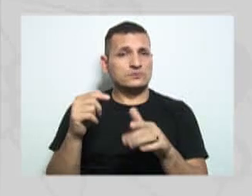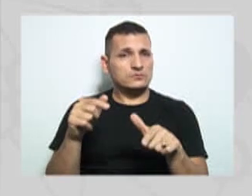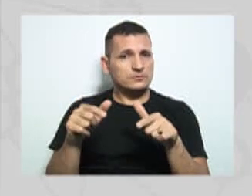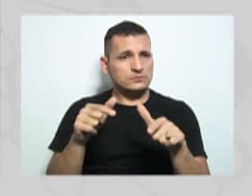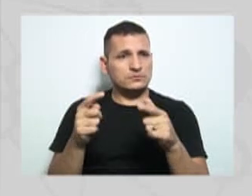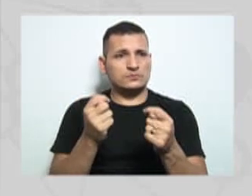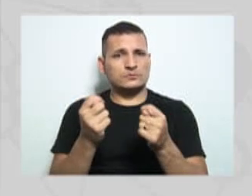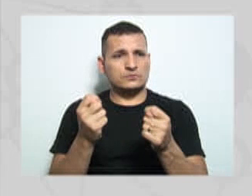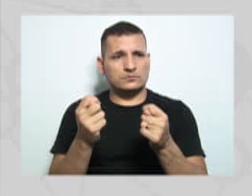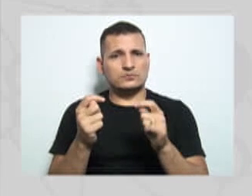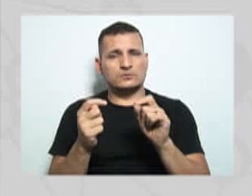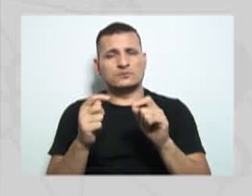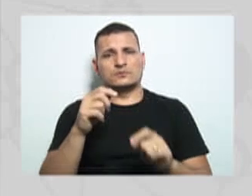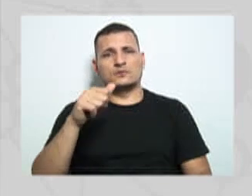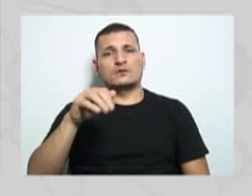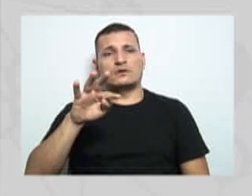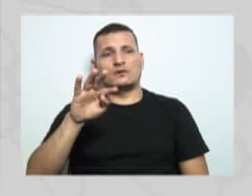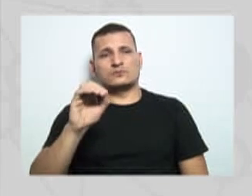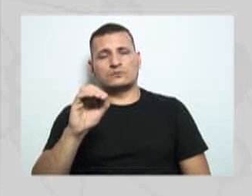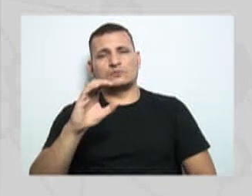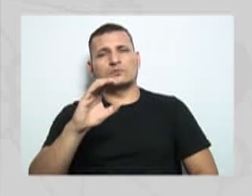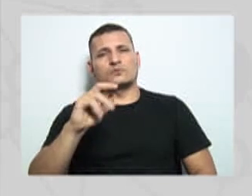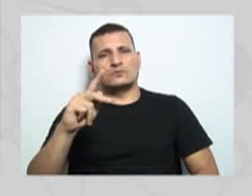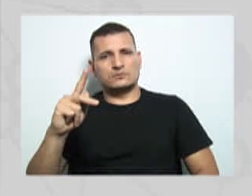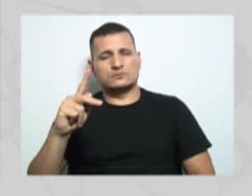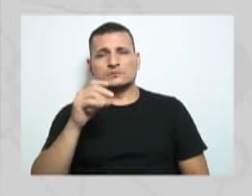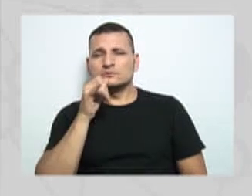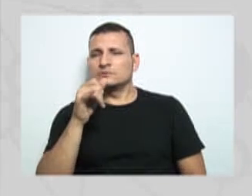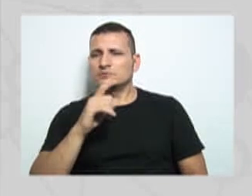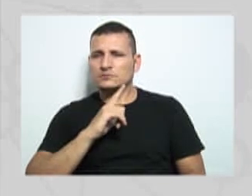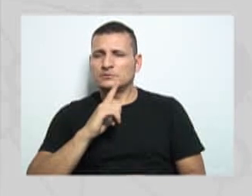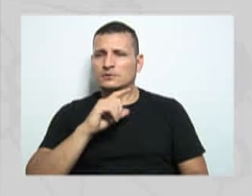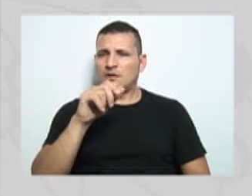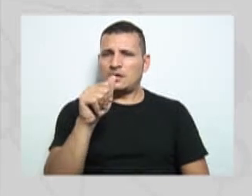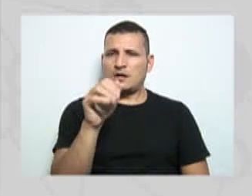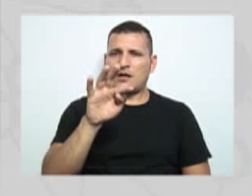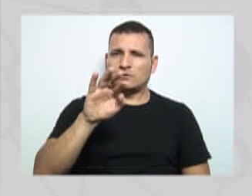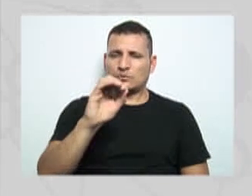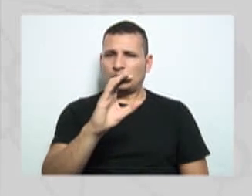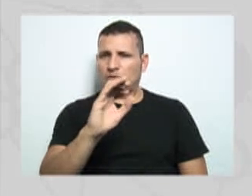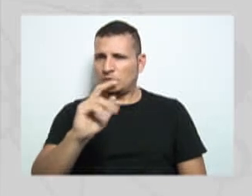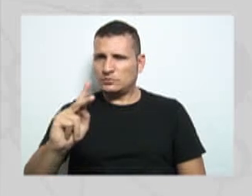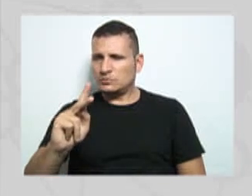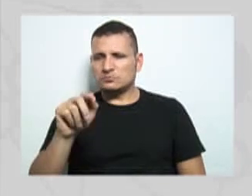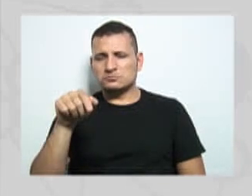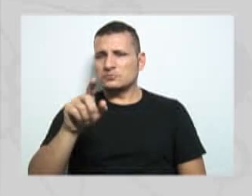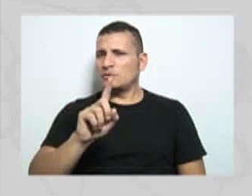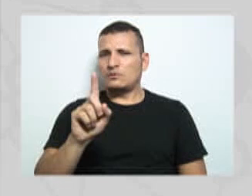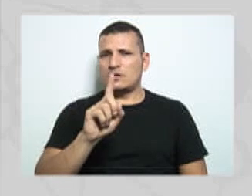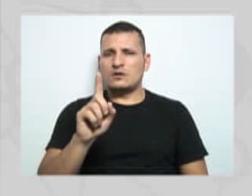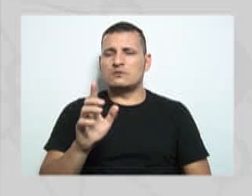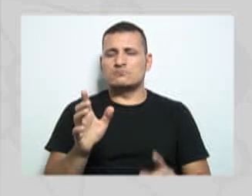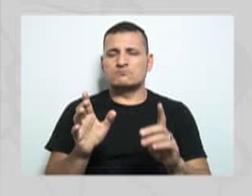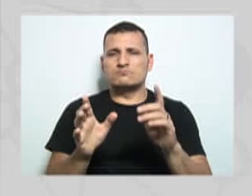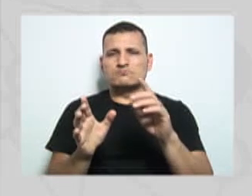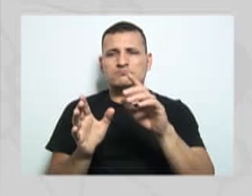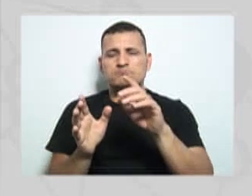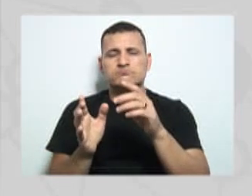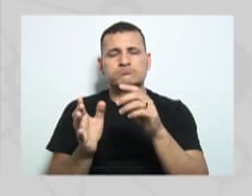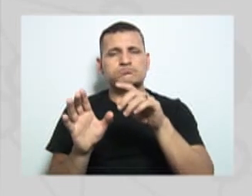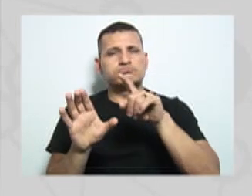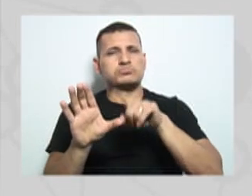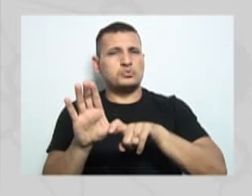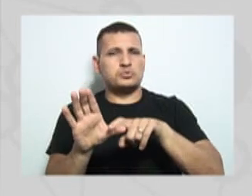de proveito comum, do ato cooperativo. Então, se tem o ato cooperativo, não será cobrado essa incidência, certo?